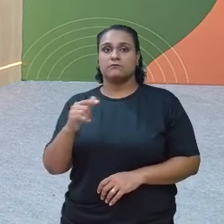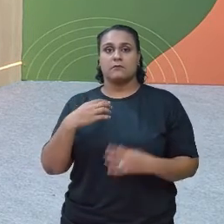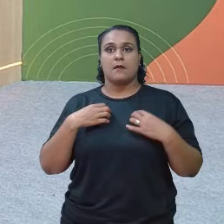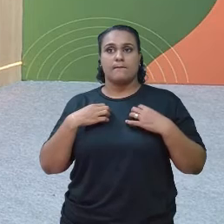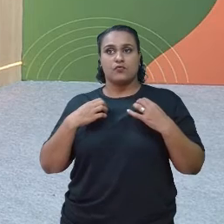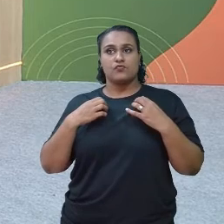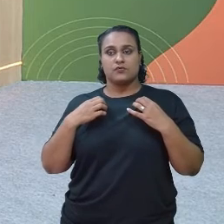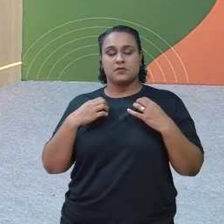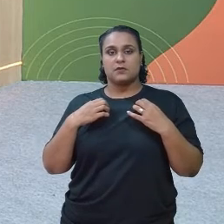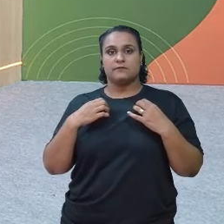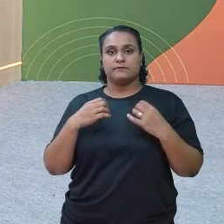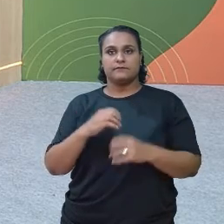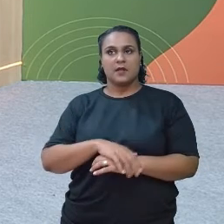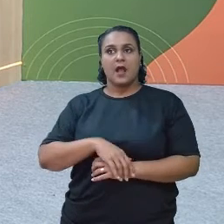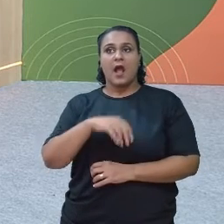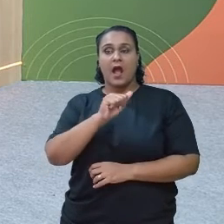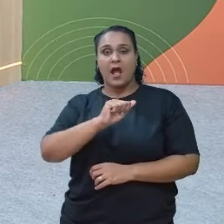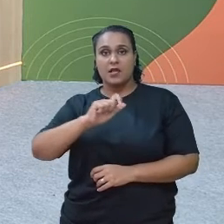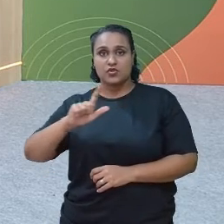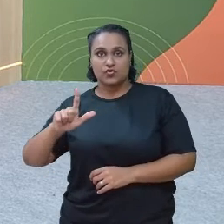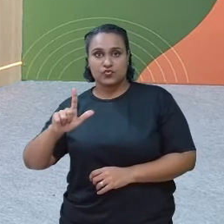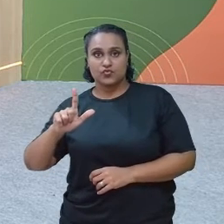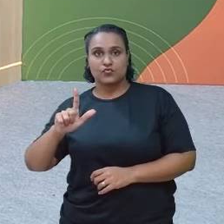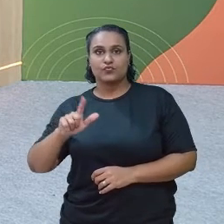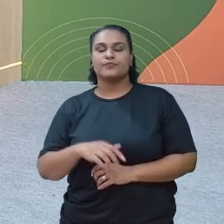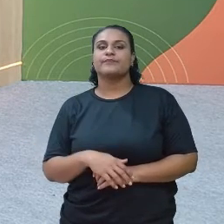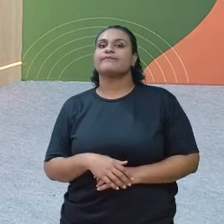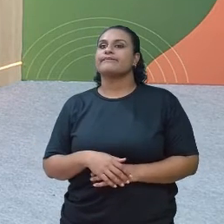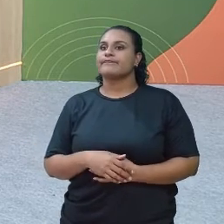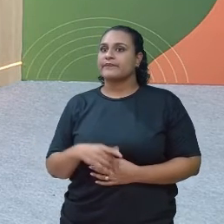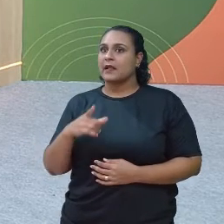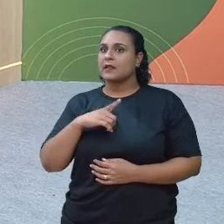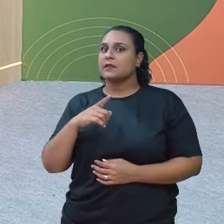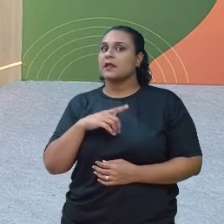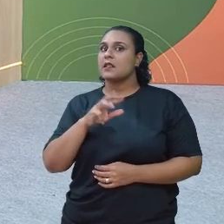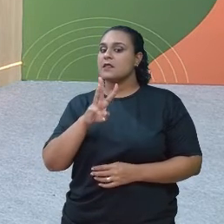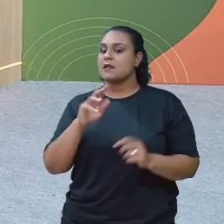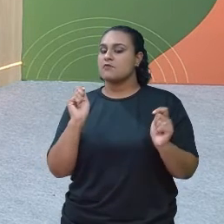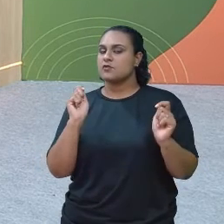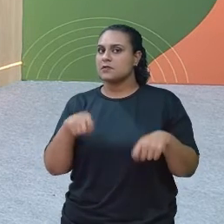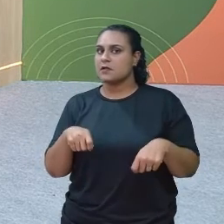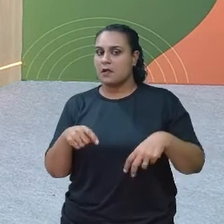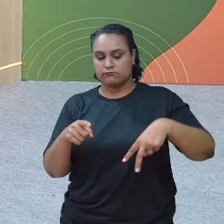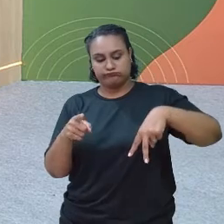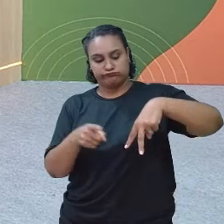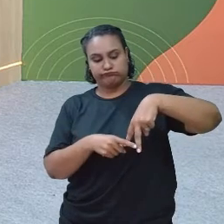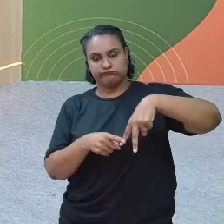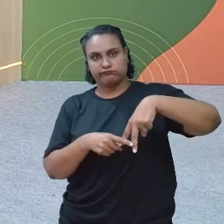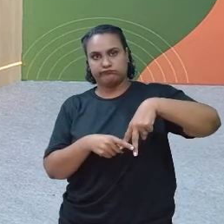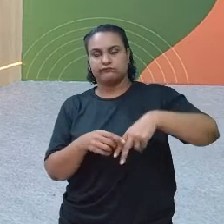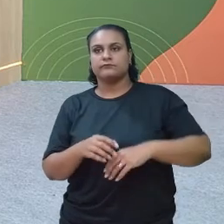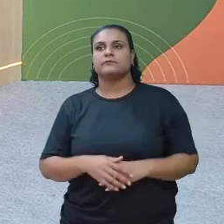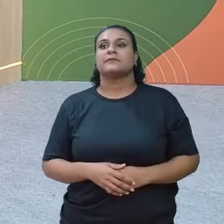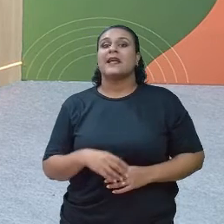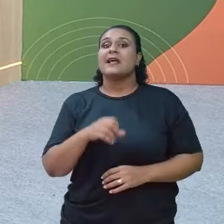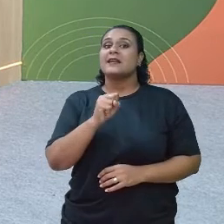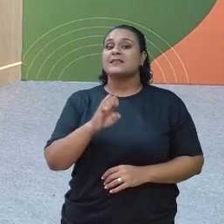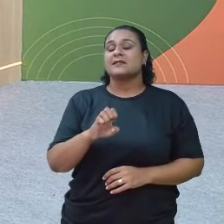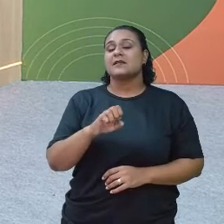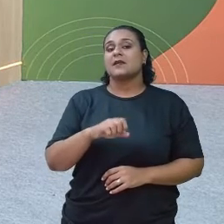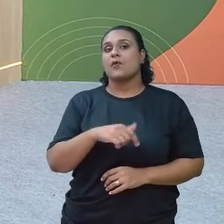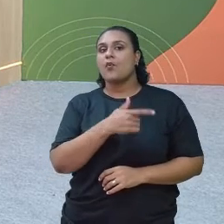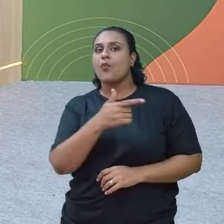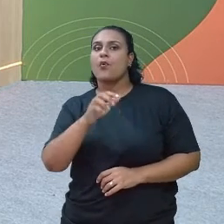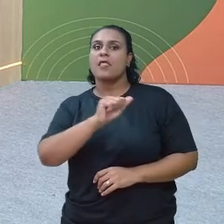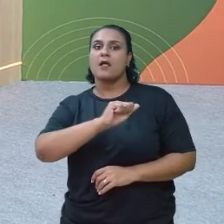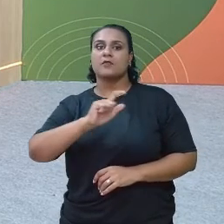tem mais 3 possibilidades pensando no número de calças que ela tem. Ela utilizando essa blusa